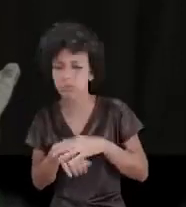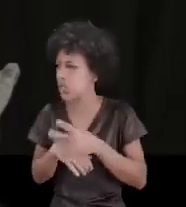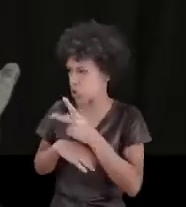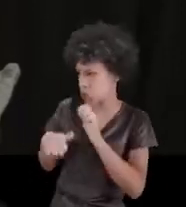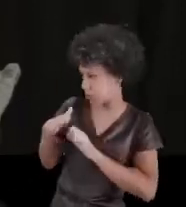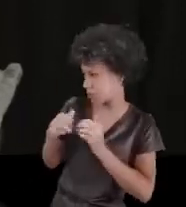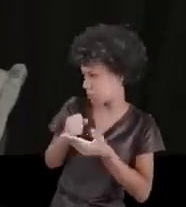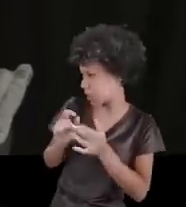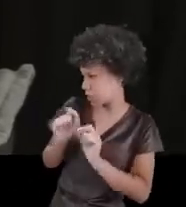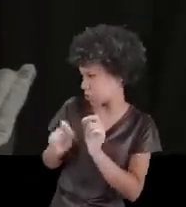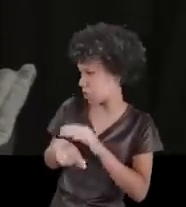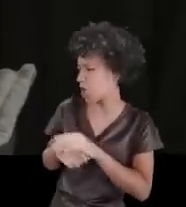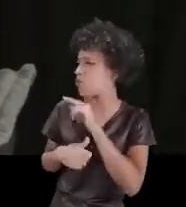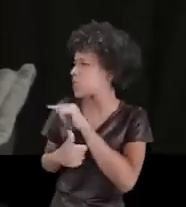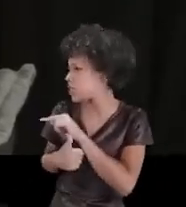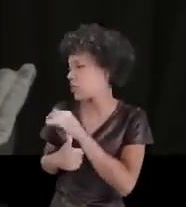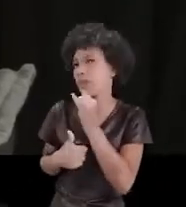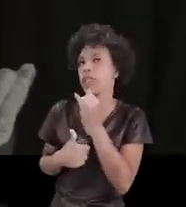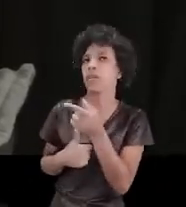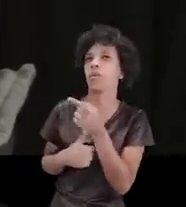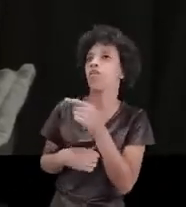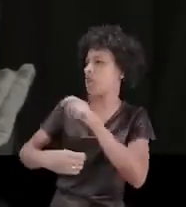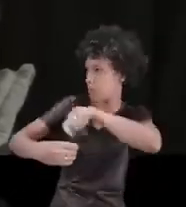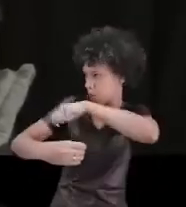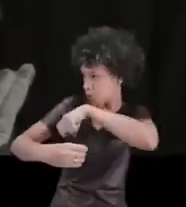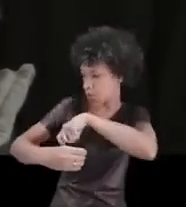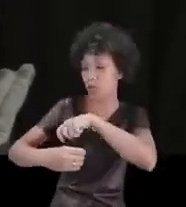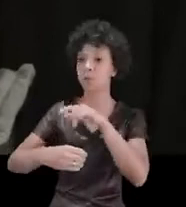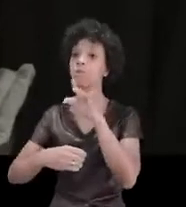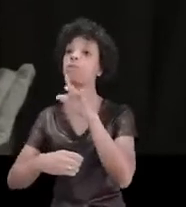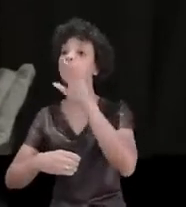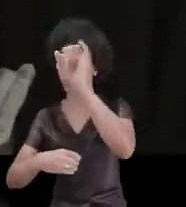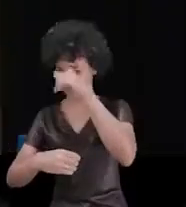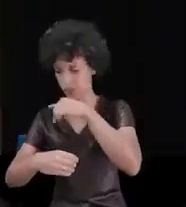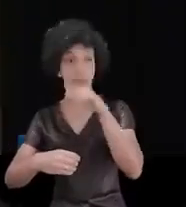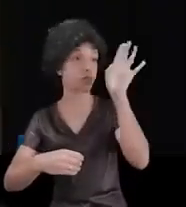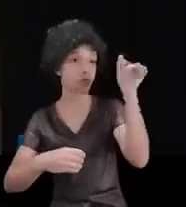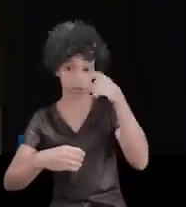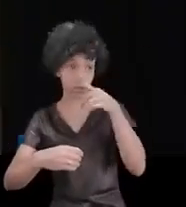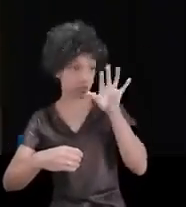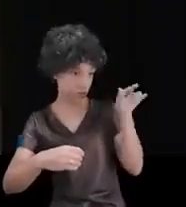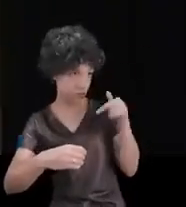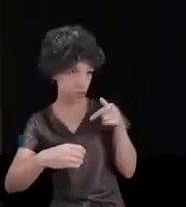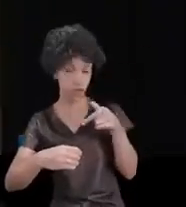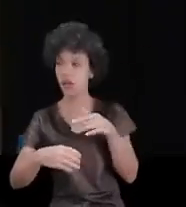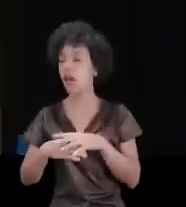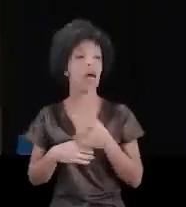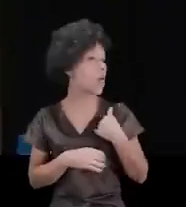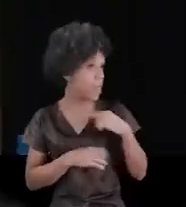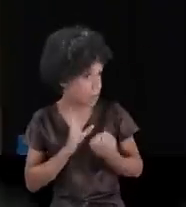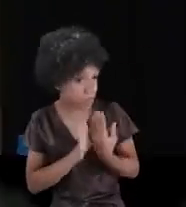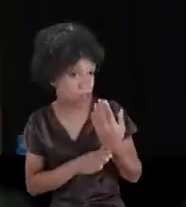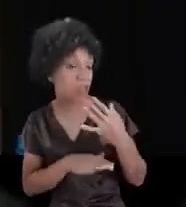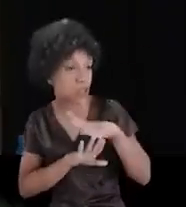era baseada em que você você tipo aquela cozinheira que vai fazer assim ó é isso não eu faço brincadeira que crio todos os